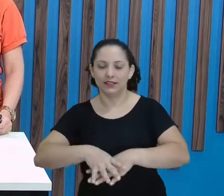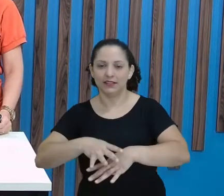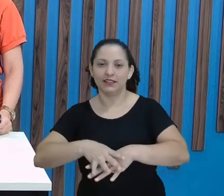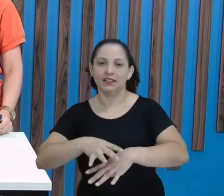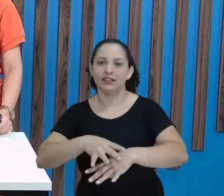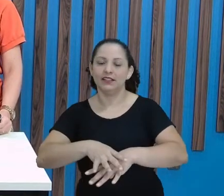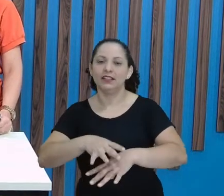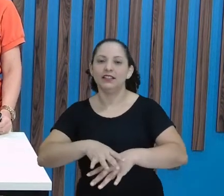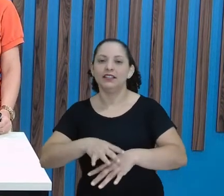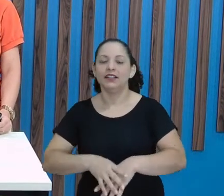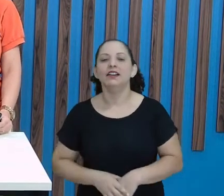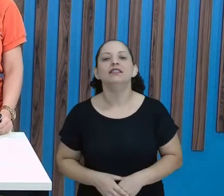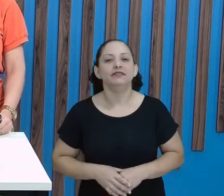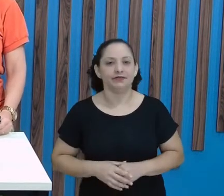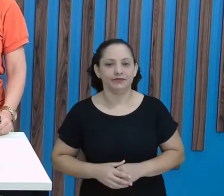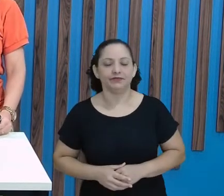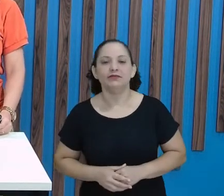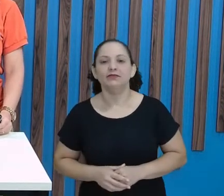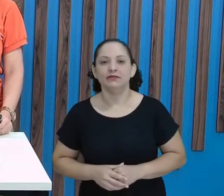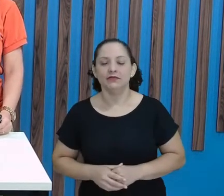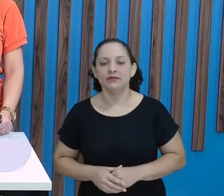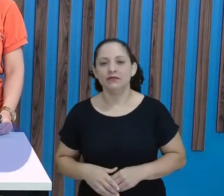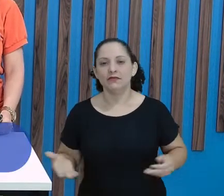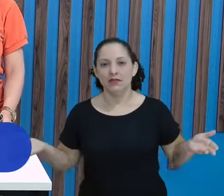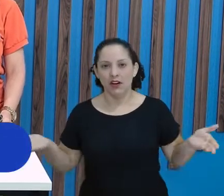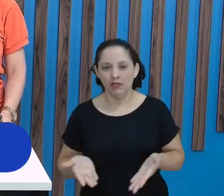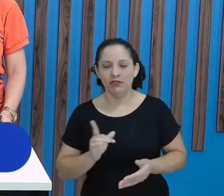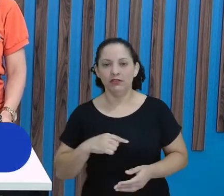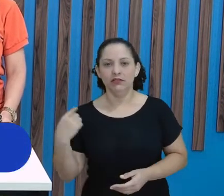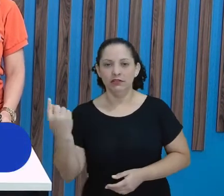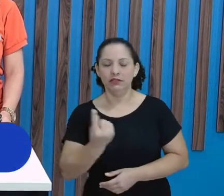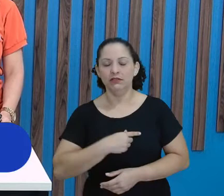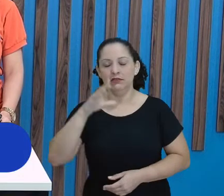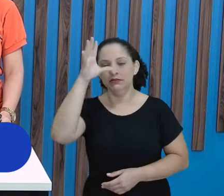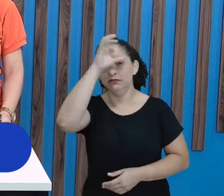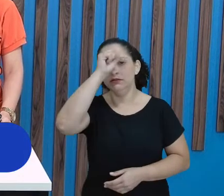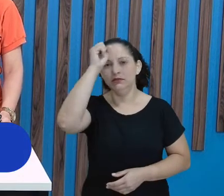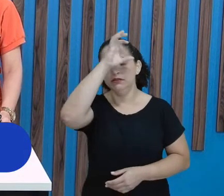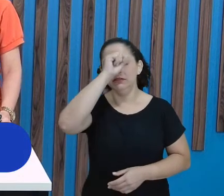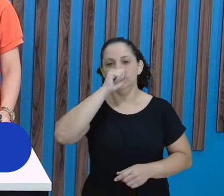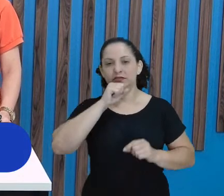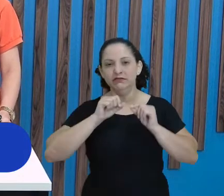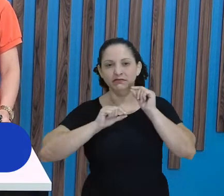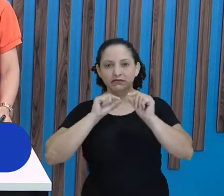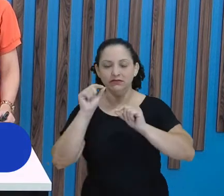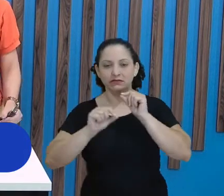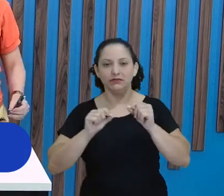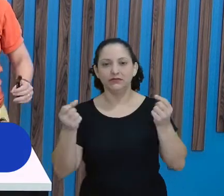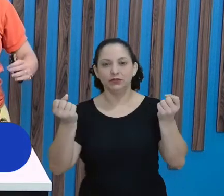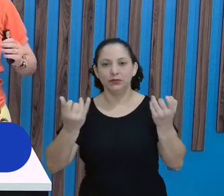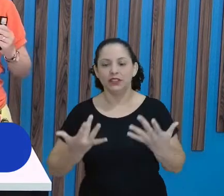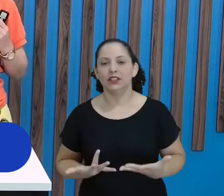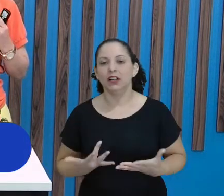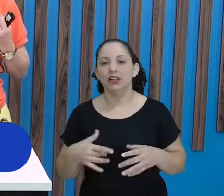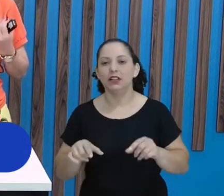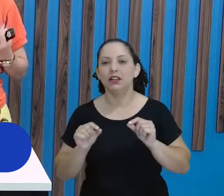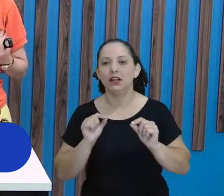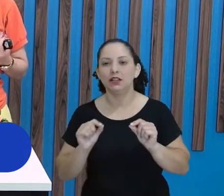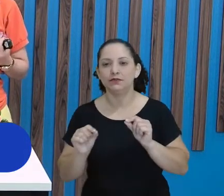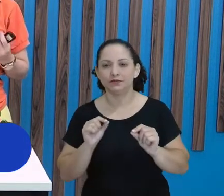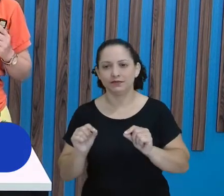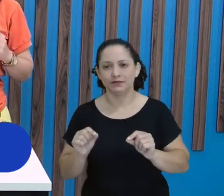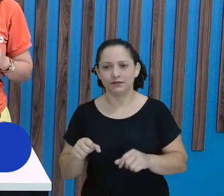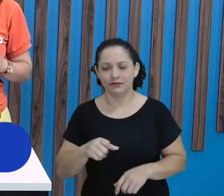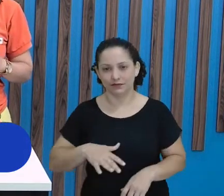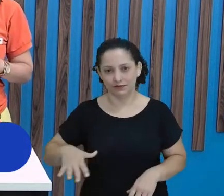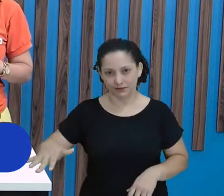matemática, isso mesmo. O que iremos aprender na aula de hoje? Vamos falar um pouquinho sobre